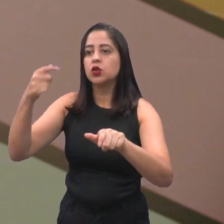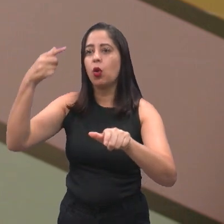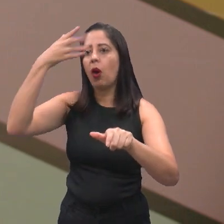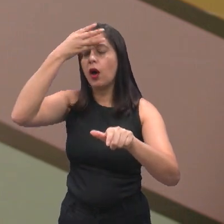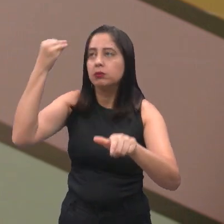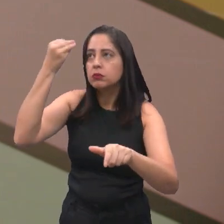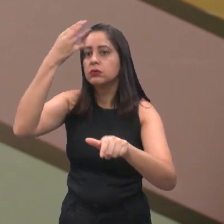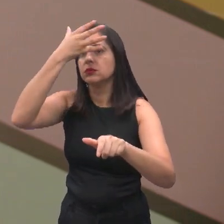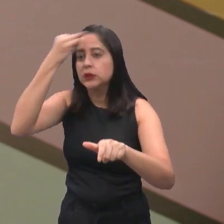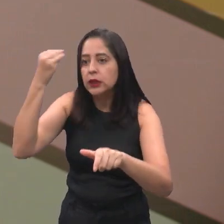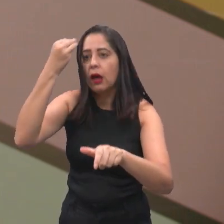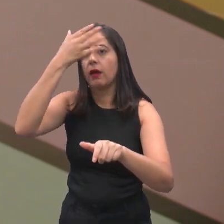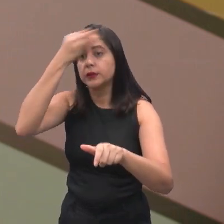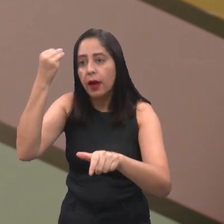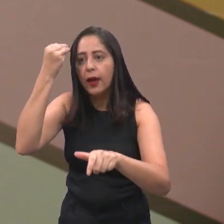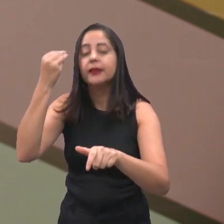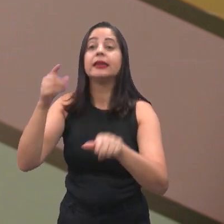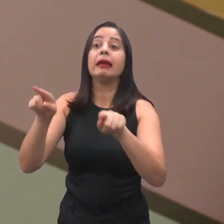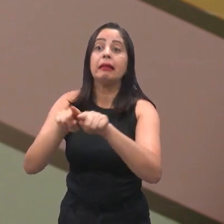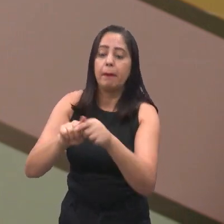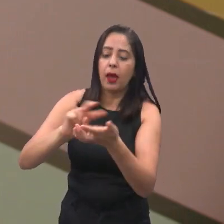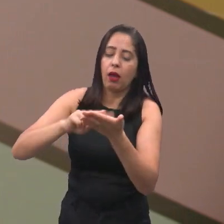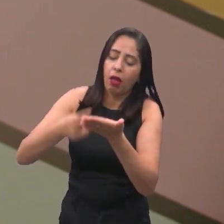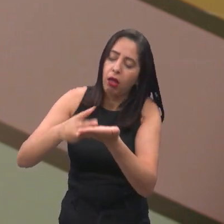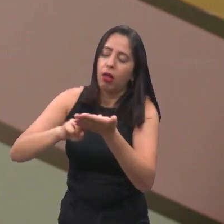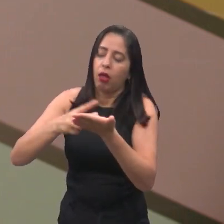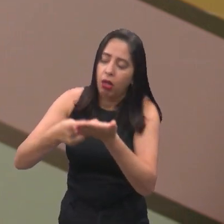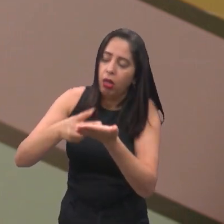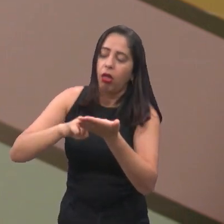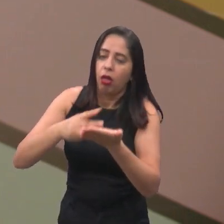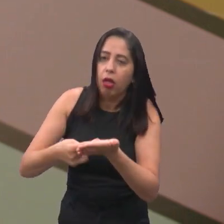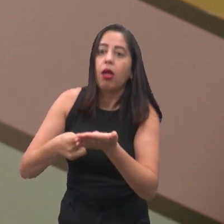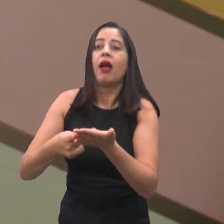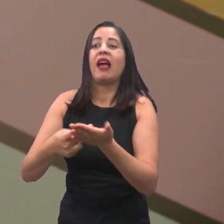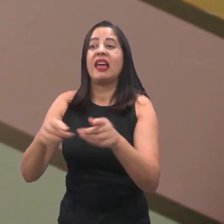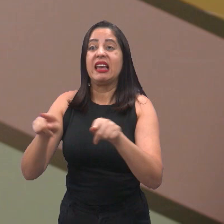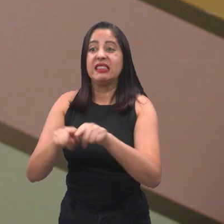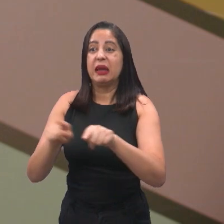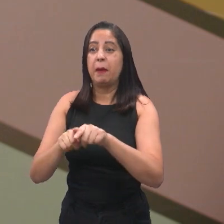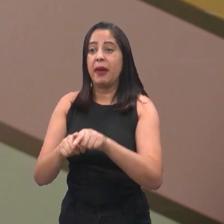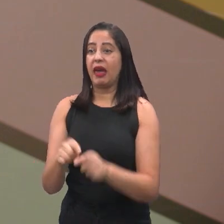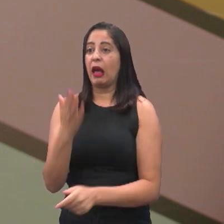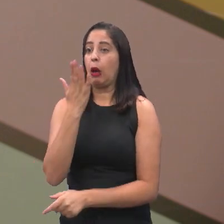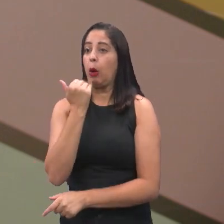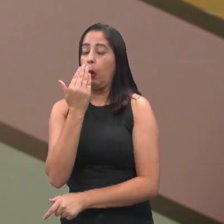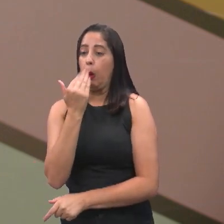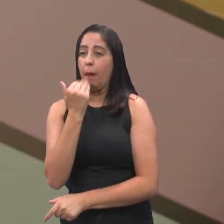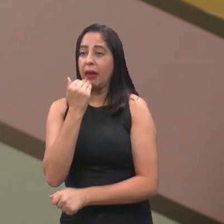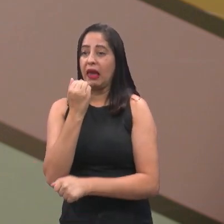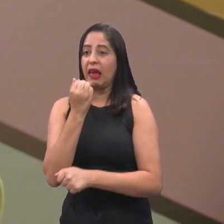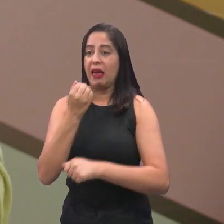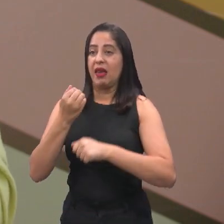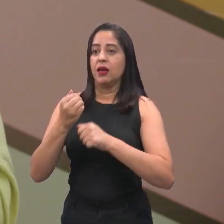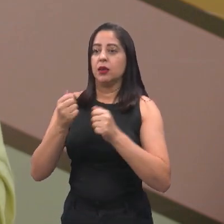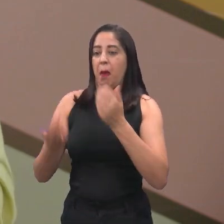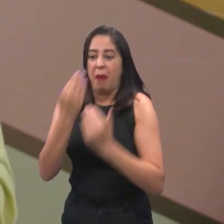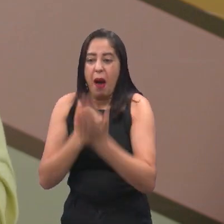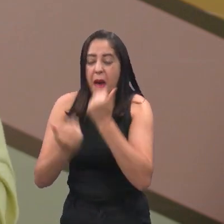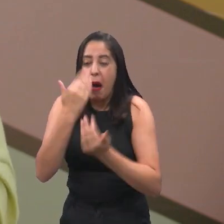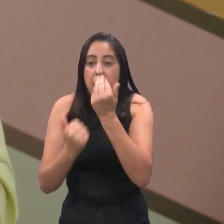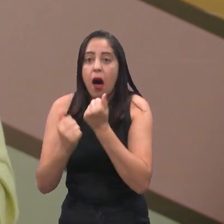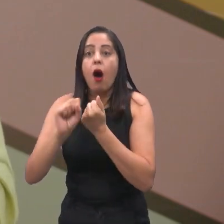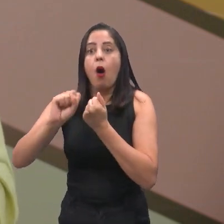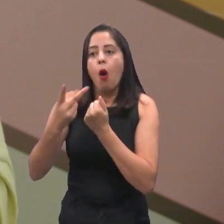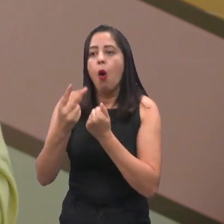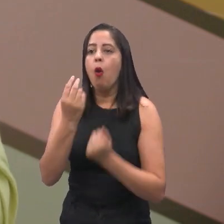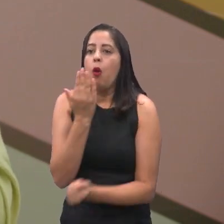então insônia, né? A falta do sono, apetite alterado, tanto para mais quanto para menos, dores no corpo